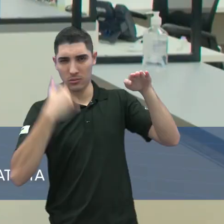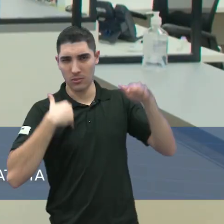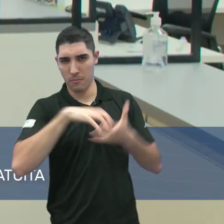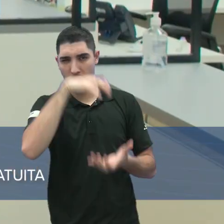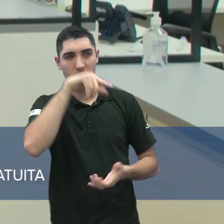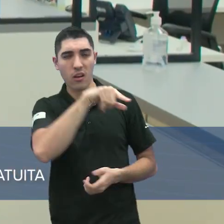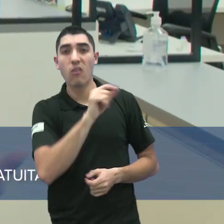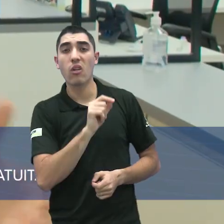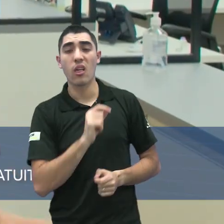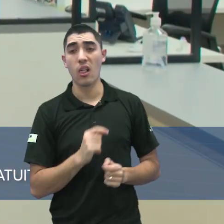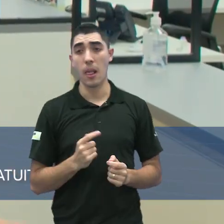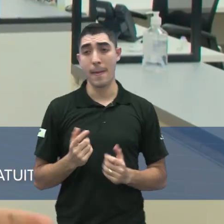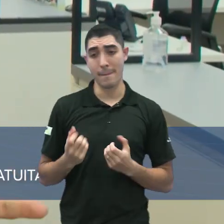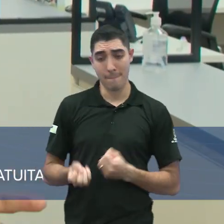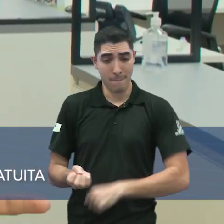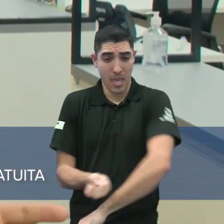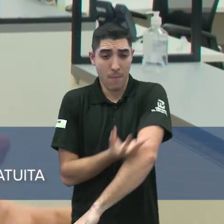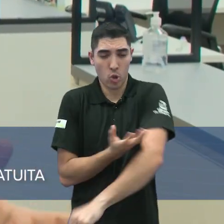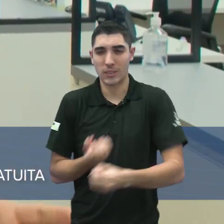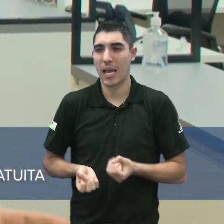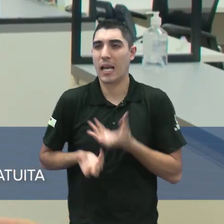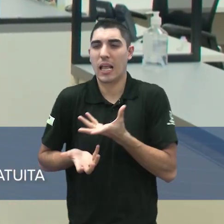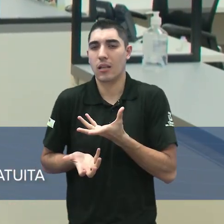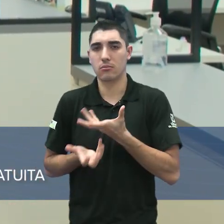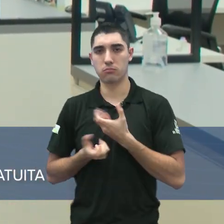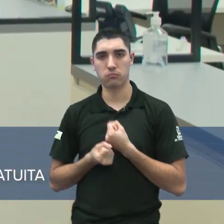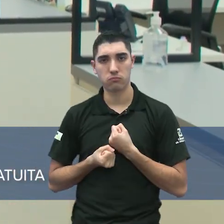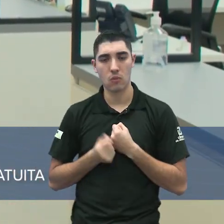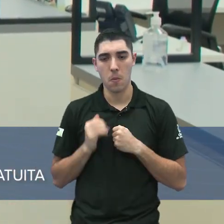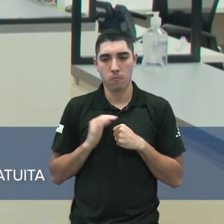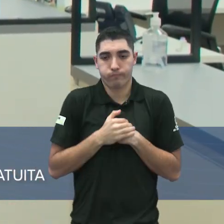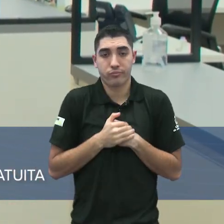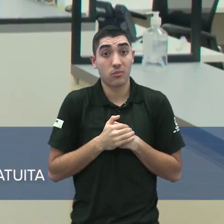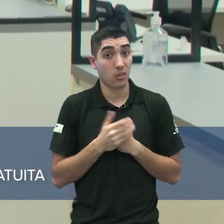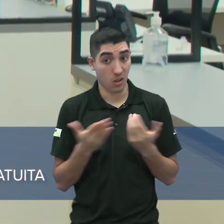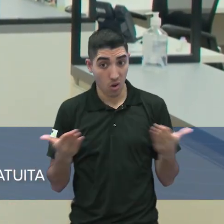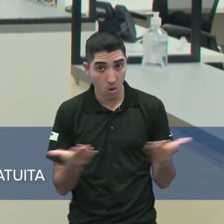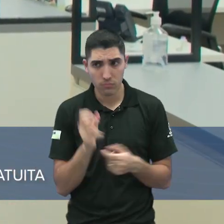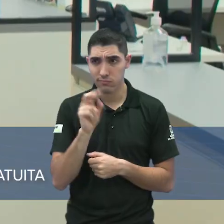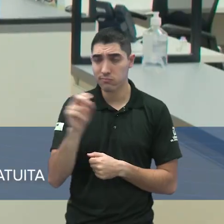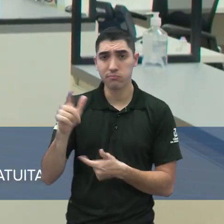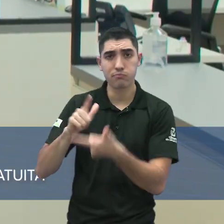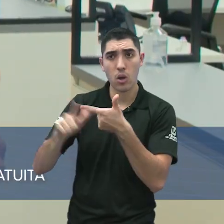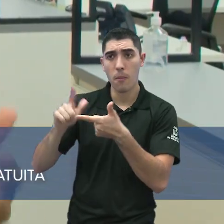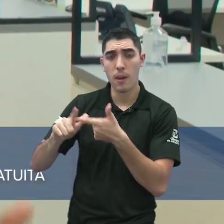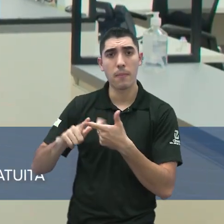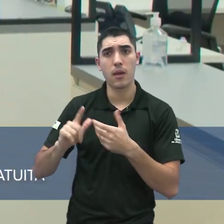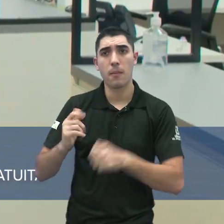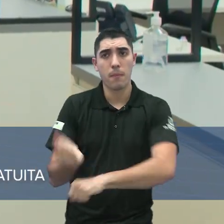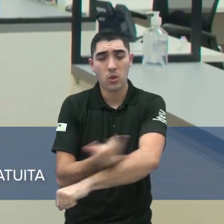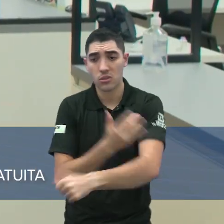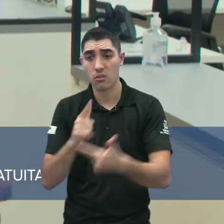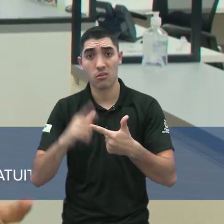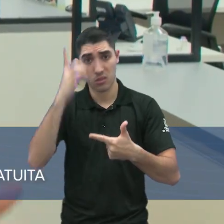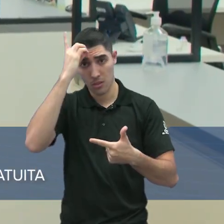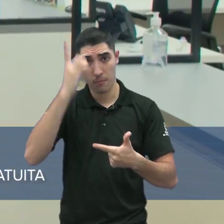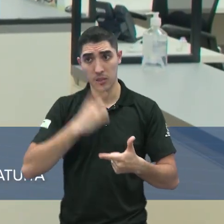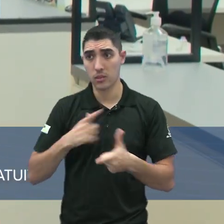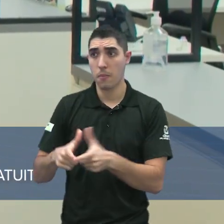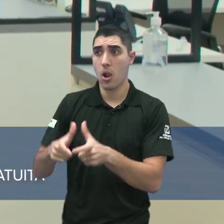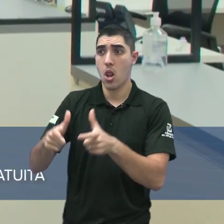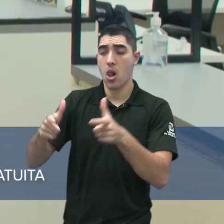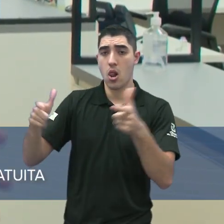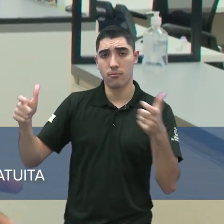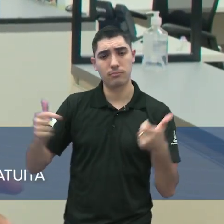suas emoções. E hoje a gente viu que isso não foi muito interessante. A gente está vendo aí inúmeros problemas emocionais, o aumento da